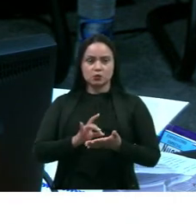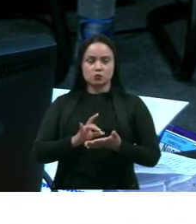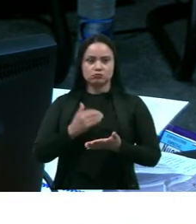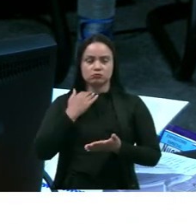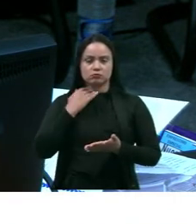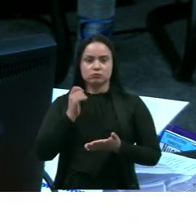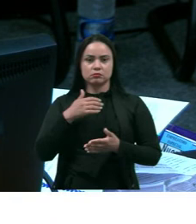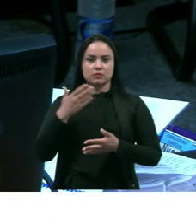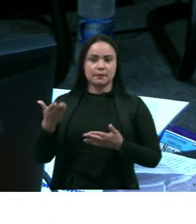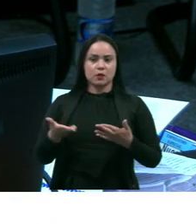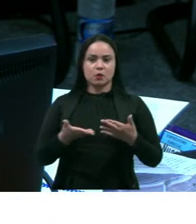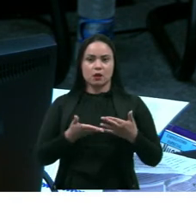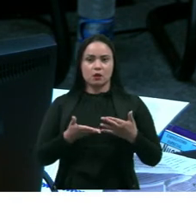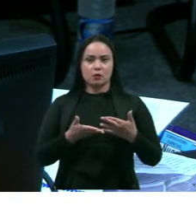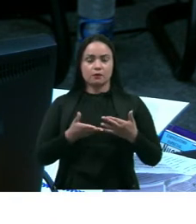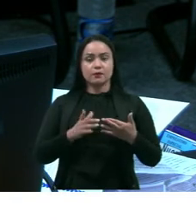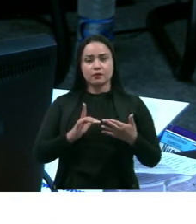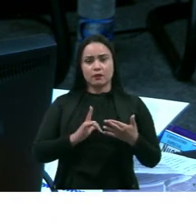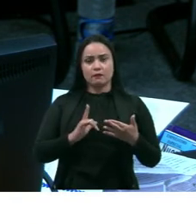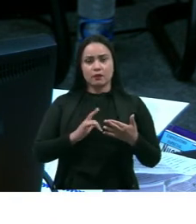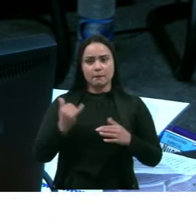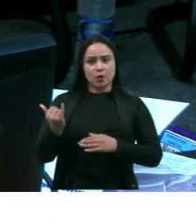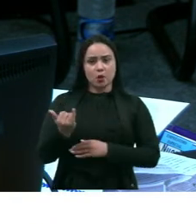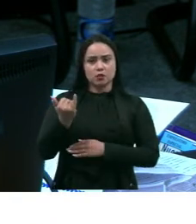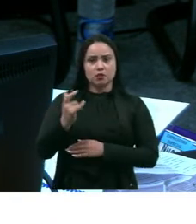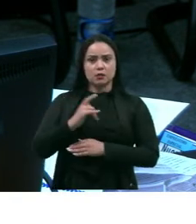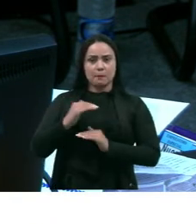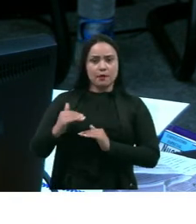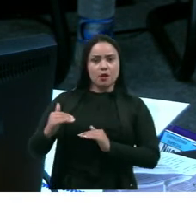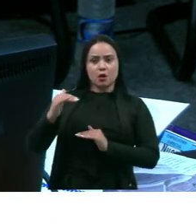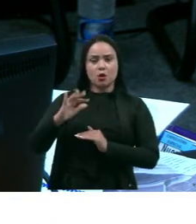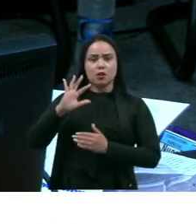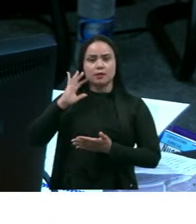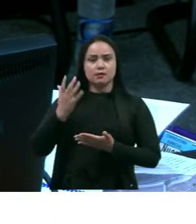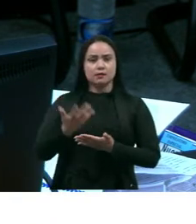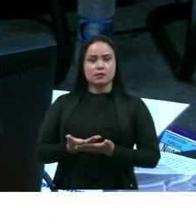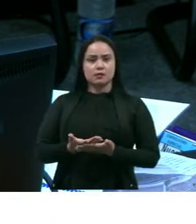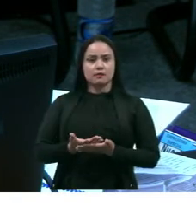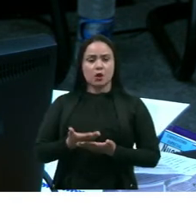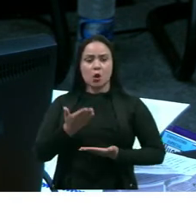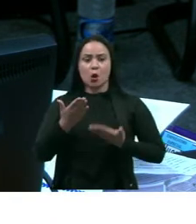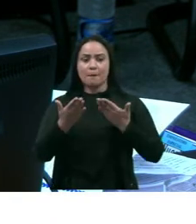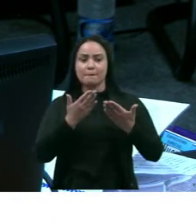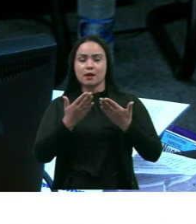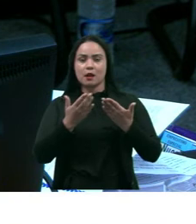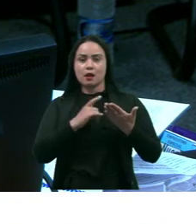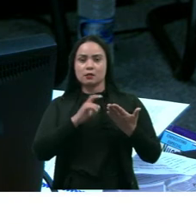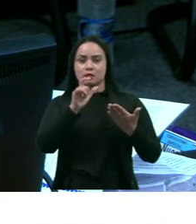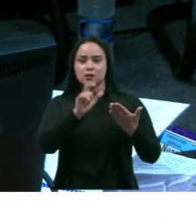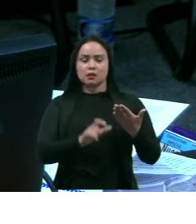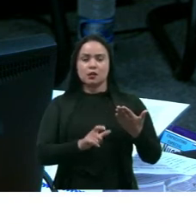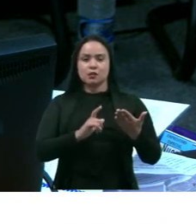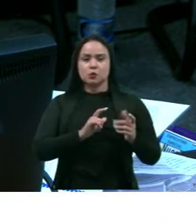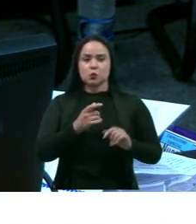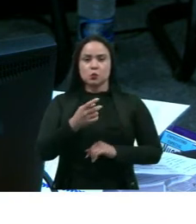magistrado de primeiro grau, que teve relevância superior e decisiva se comparada à mora do julgador de segundo grau por